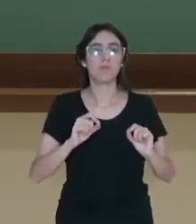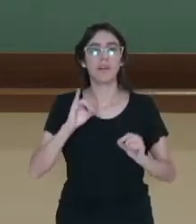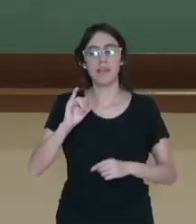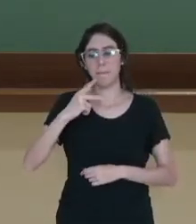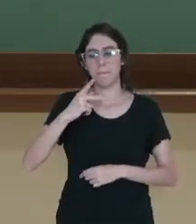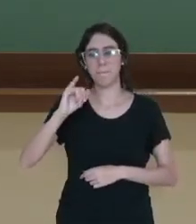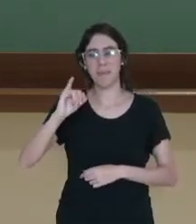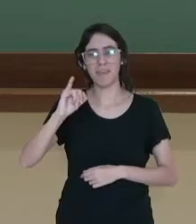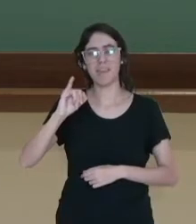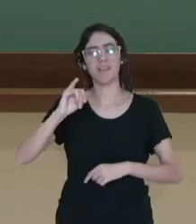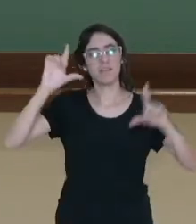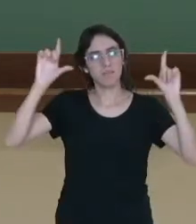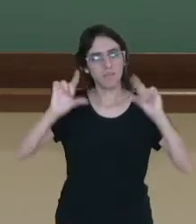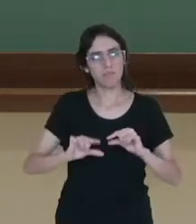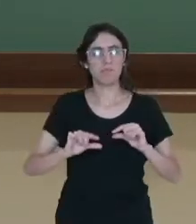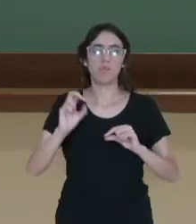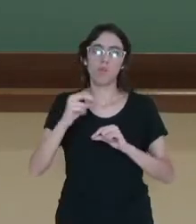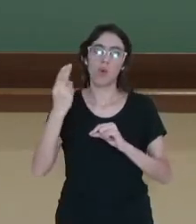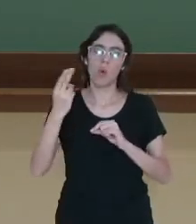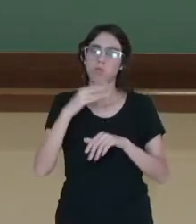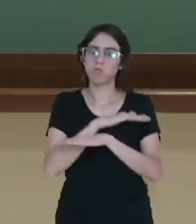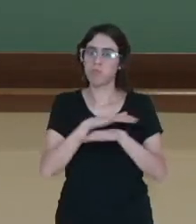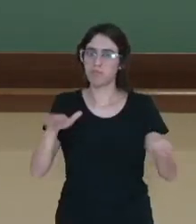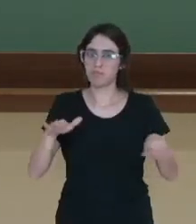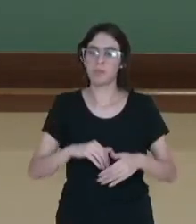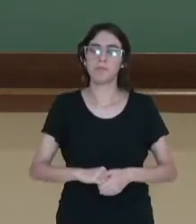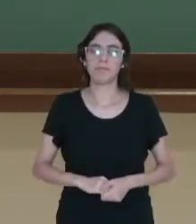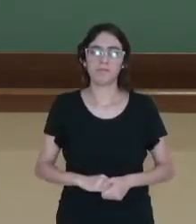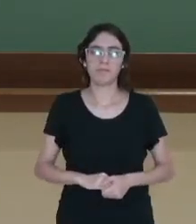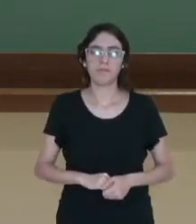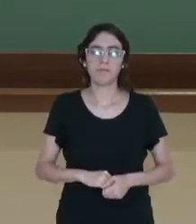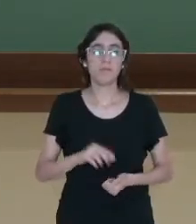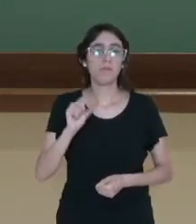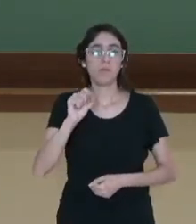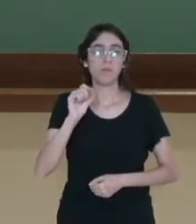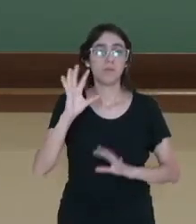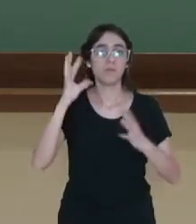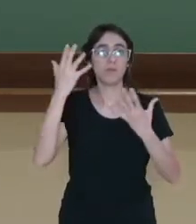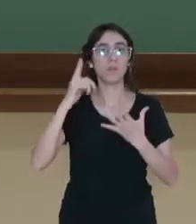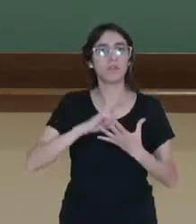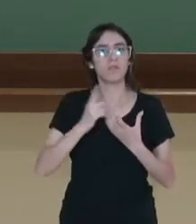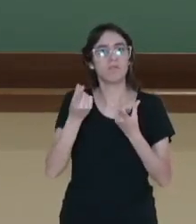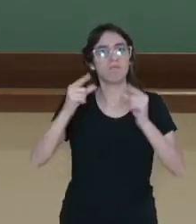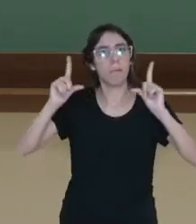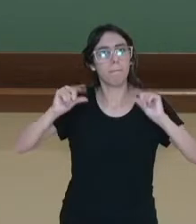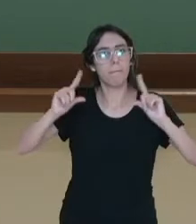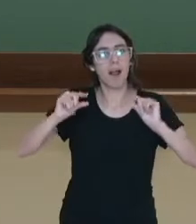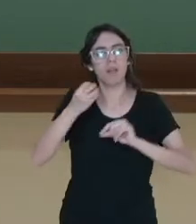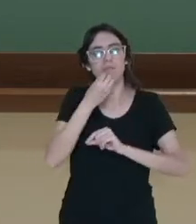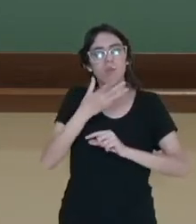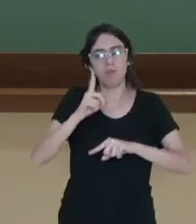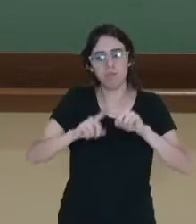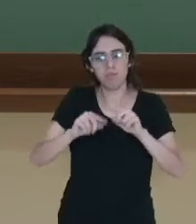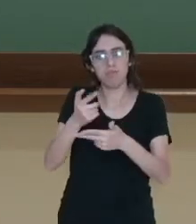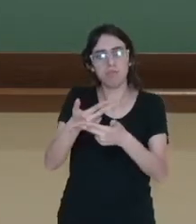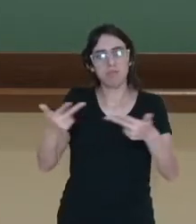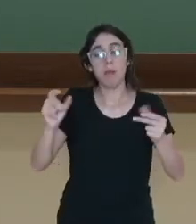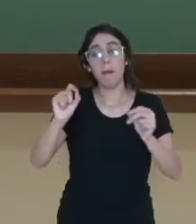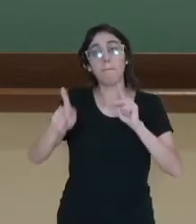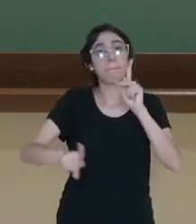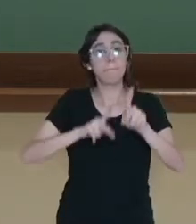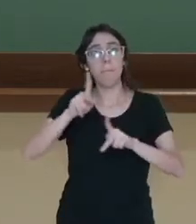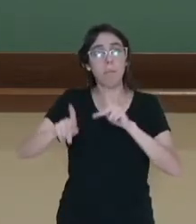IPI, Imposto sobre Produtos Industrializados, o que barateou o preço dessas mercadorias, fazendo com que a